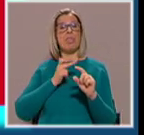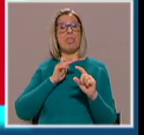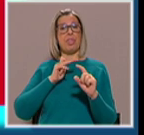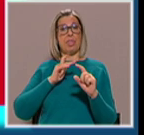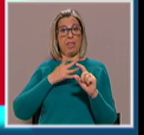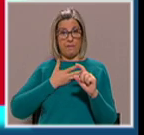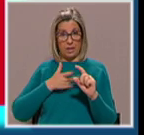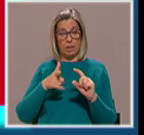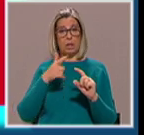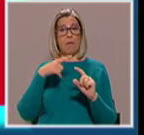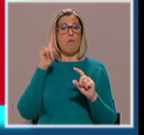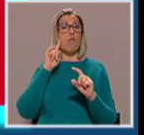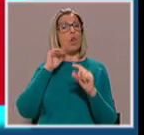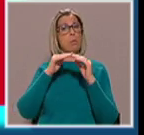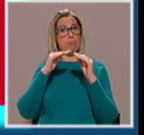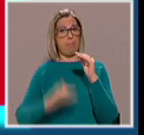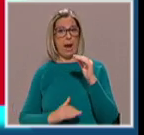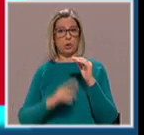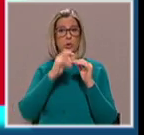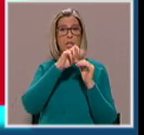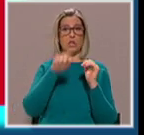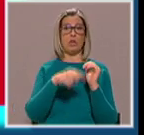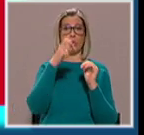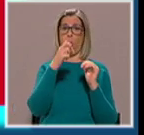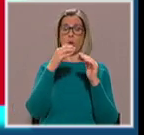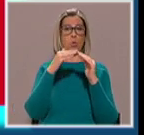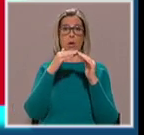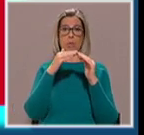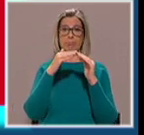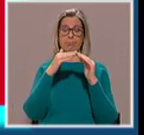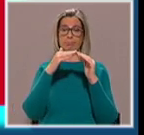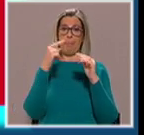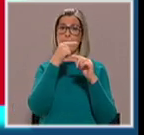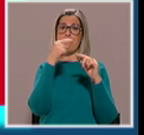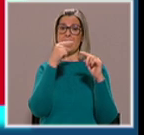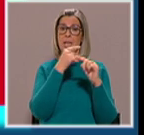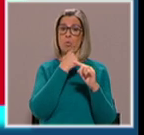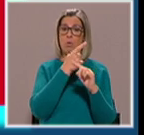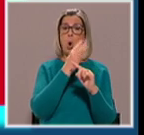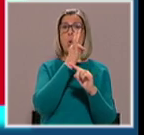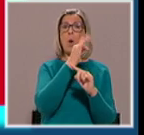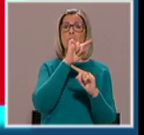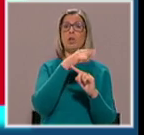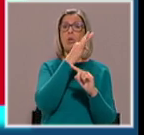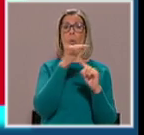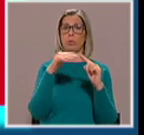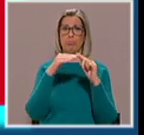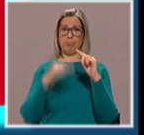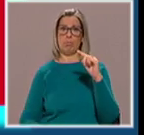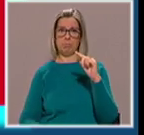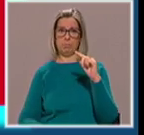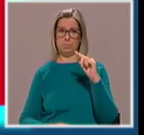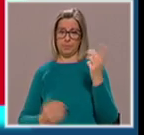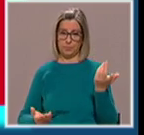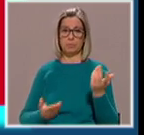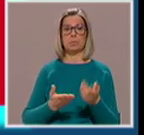destas células, tendo em conta que 3,8 está abaixo do valor mínimo de referência, 4,4.